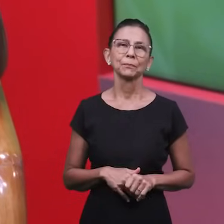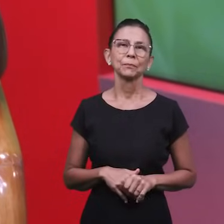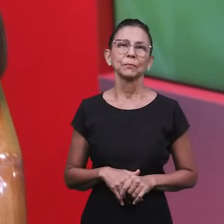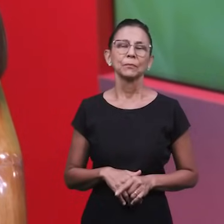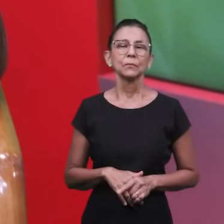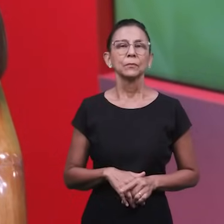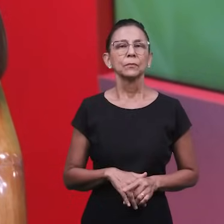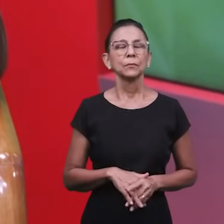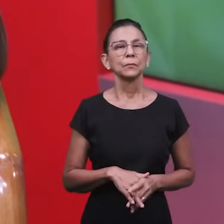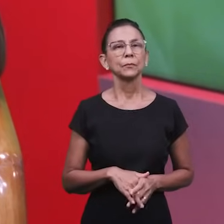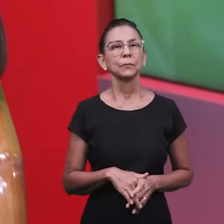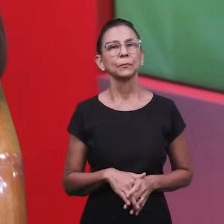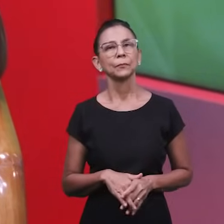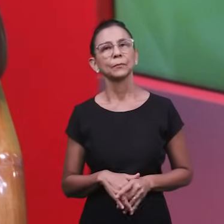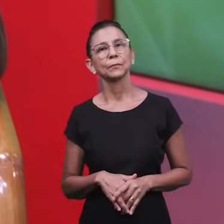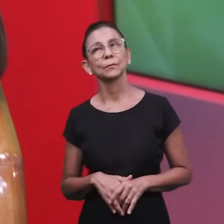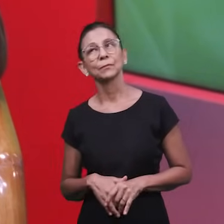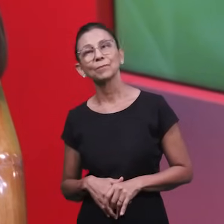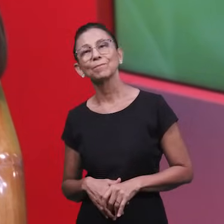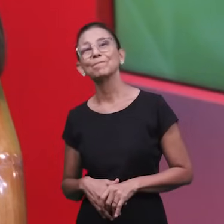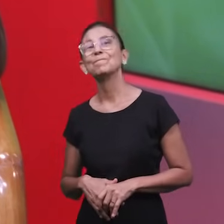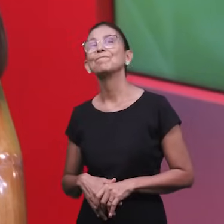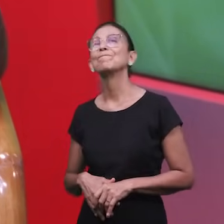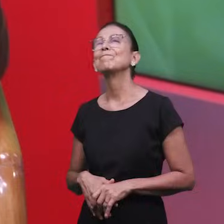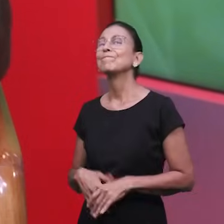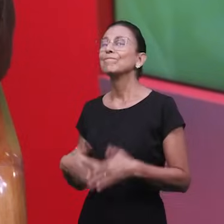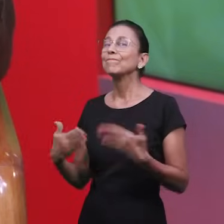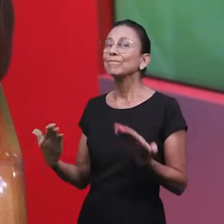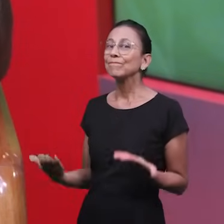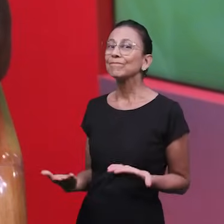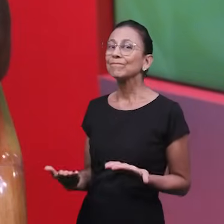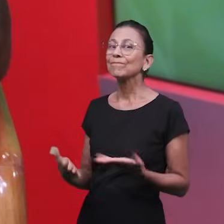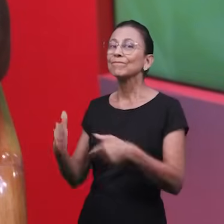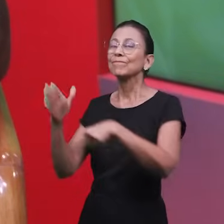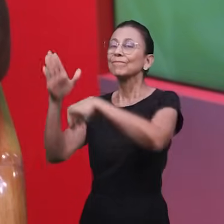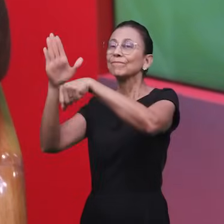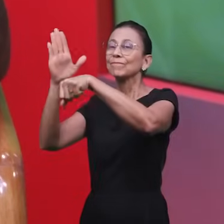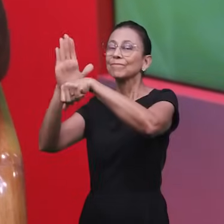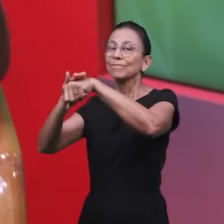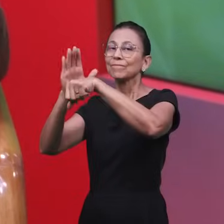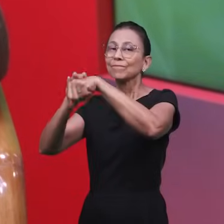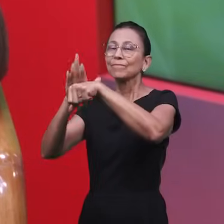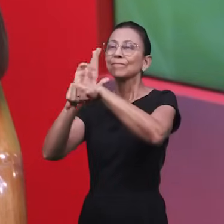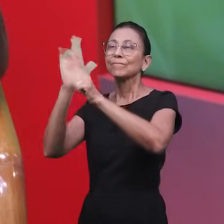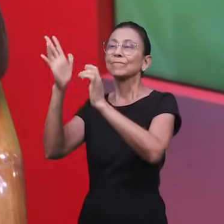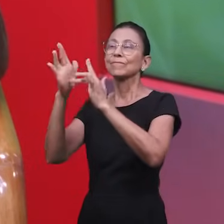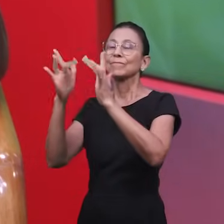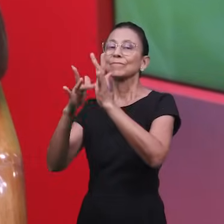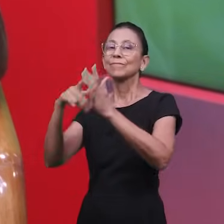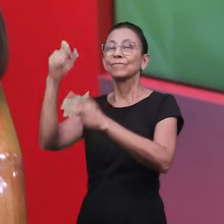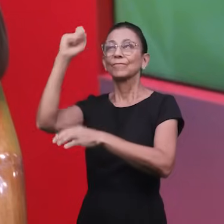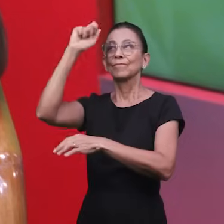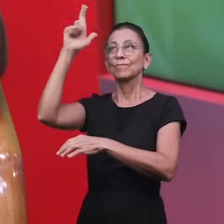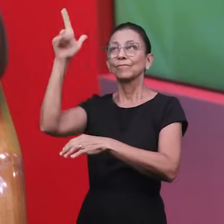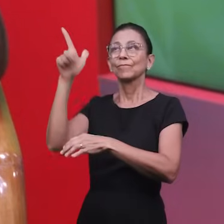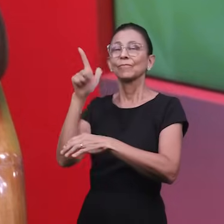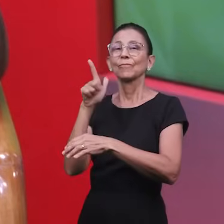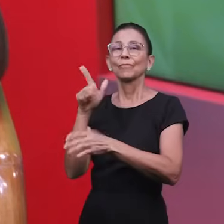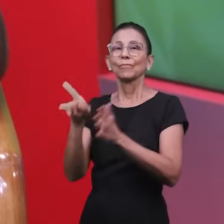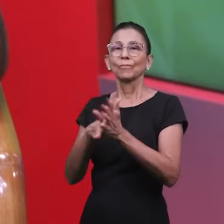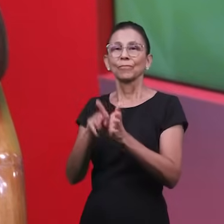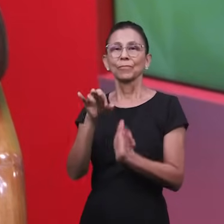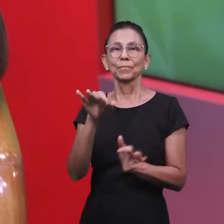recebe do Senhor, porque Ele é o sol da justiça. Glória a Deus. Ela recebe esta